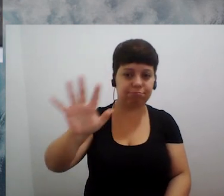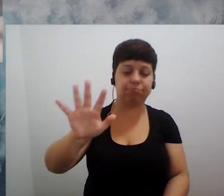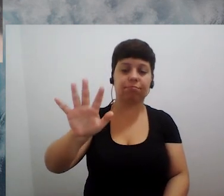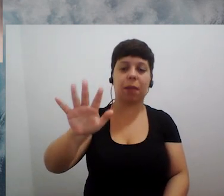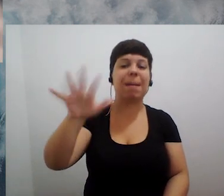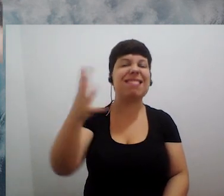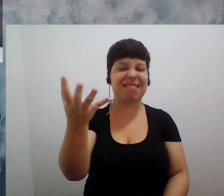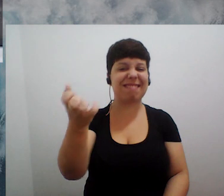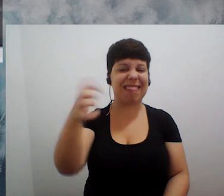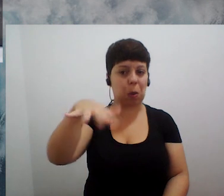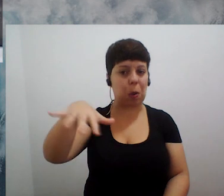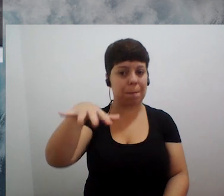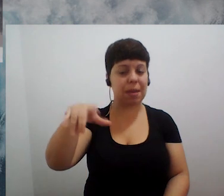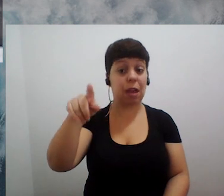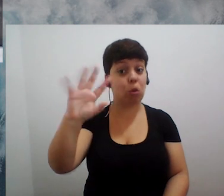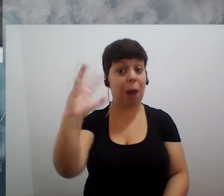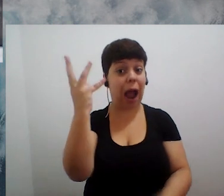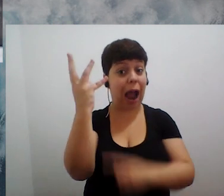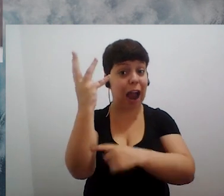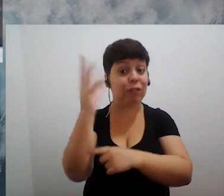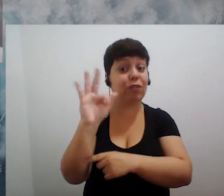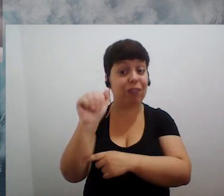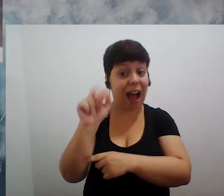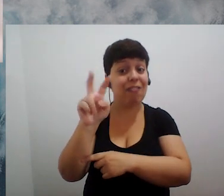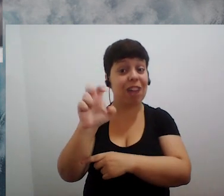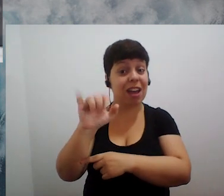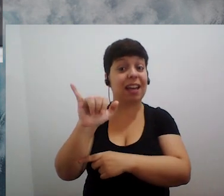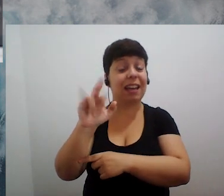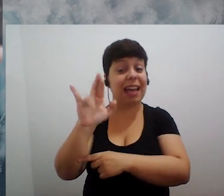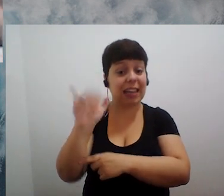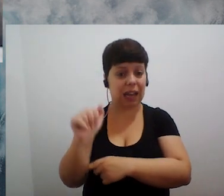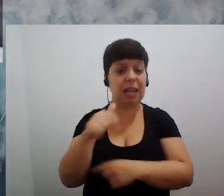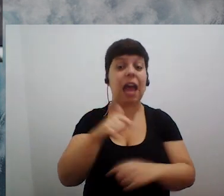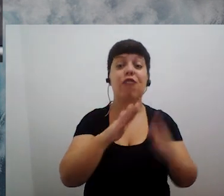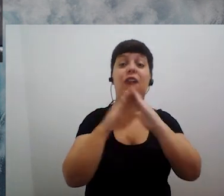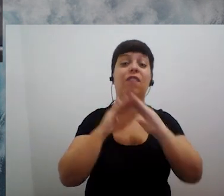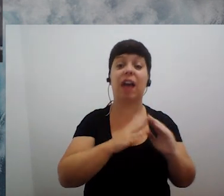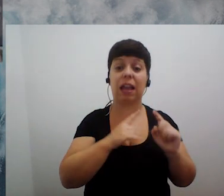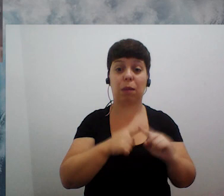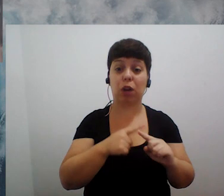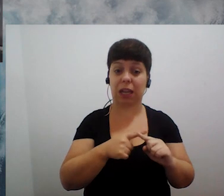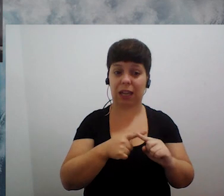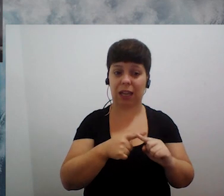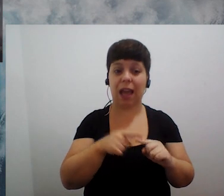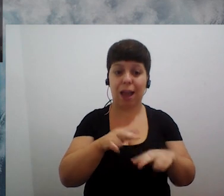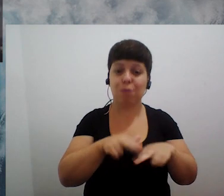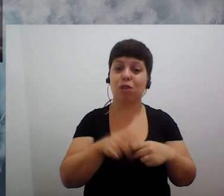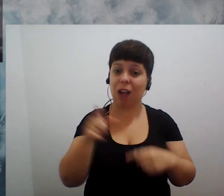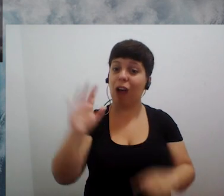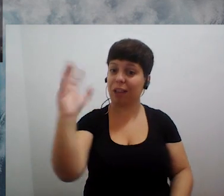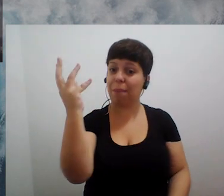árido, mais seco. E aí, as favelas, elas recebem esse nome muito por conta